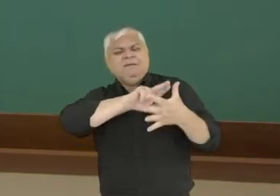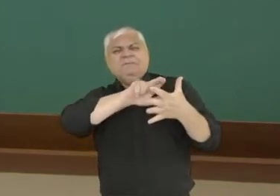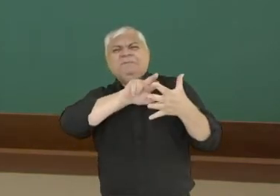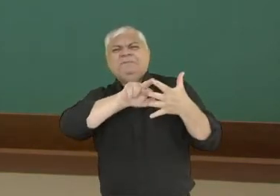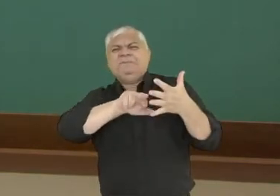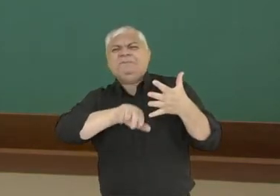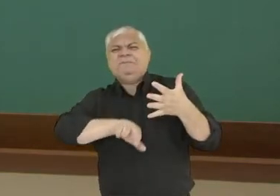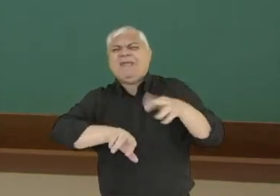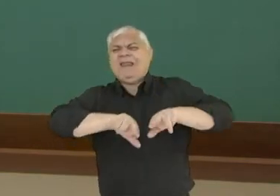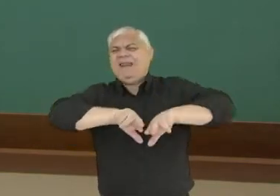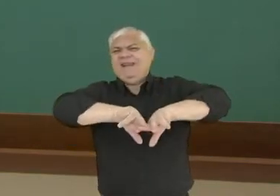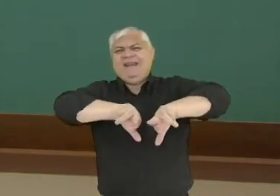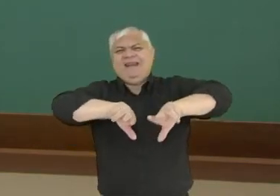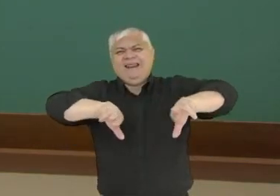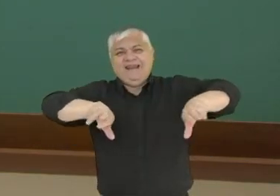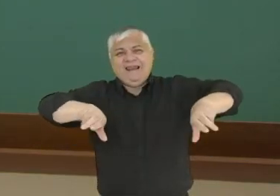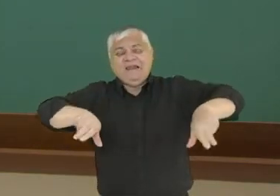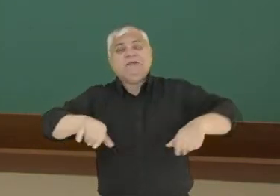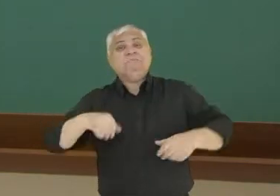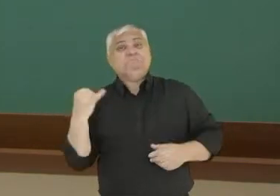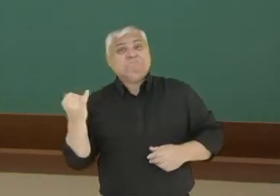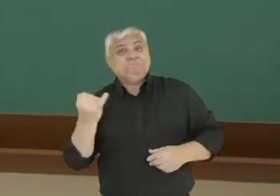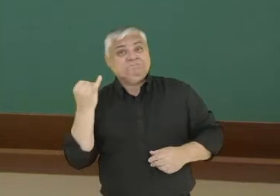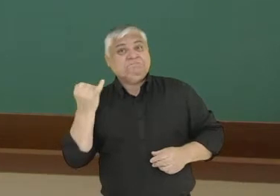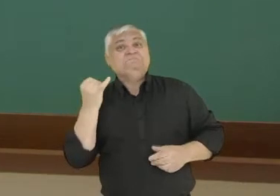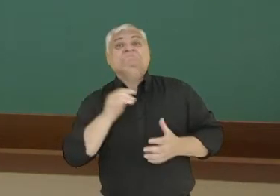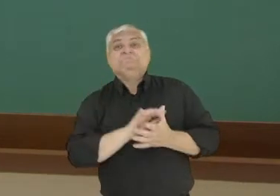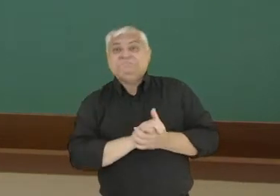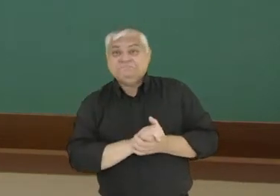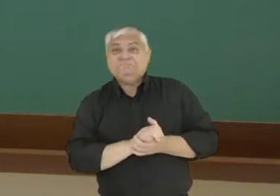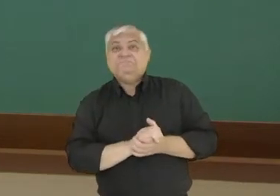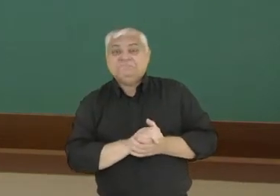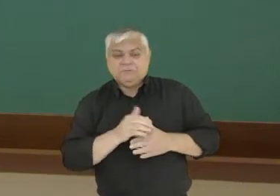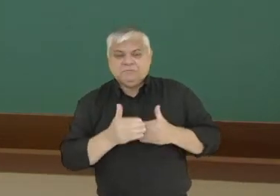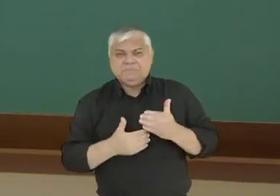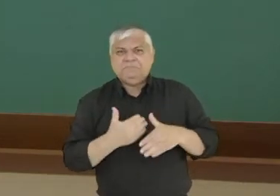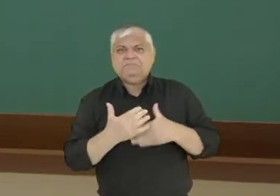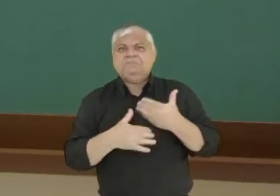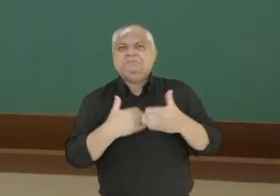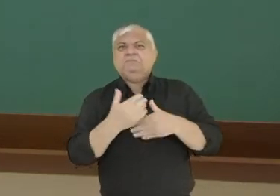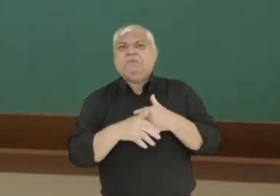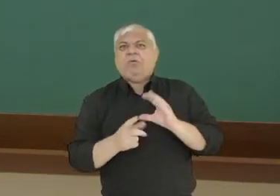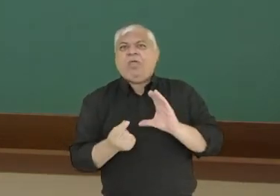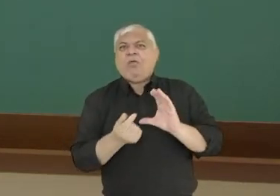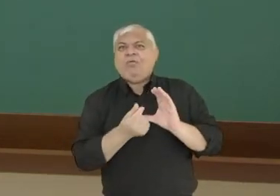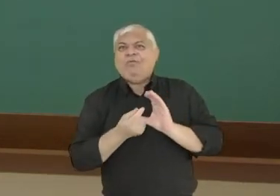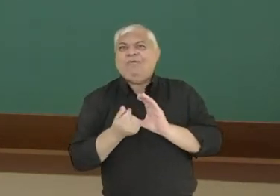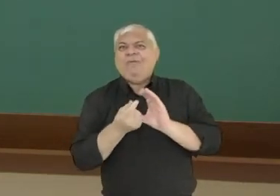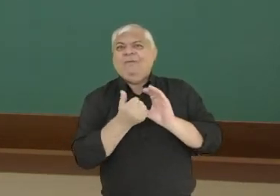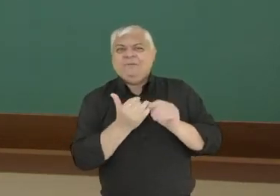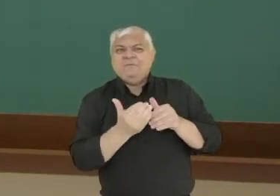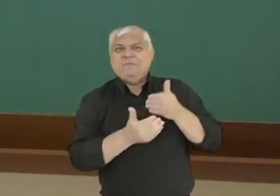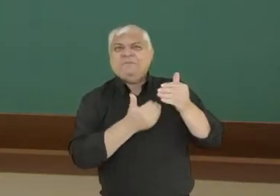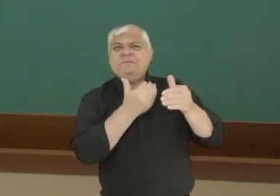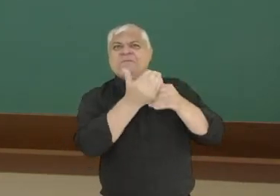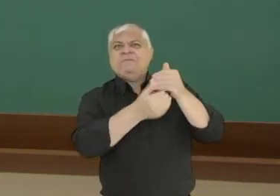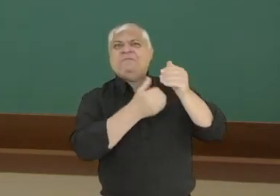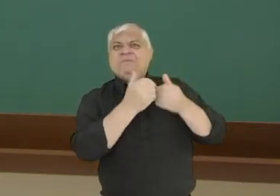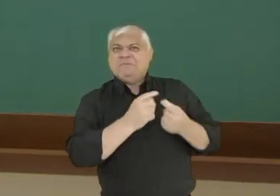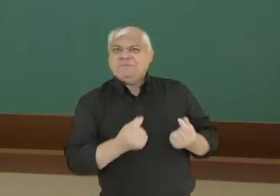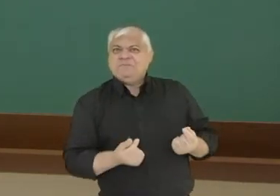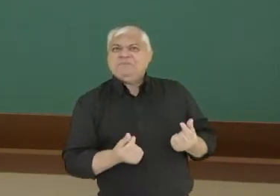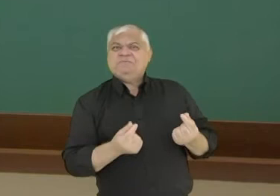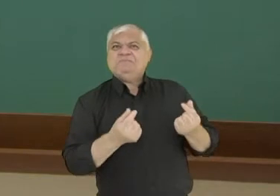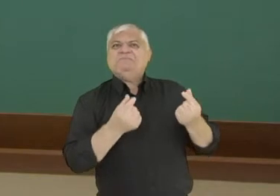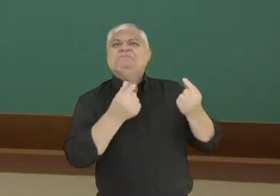produzidos e isso é importantíssimo para o desenvolvimento econômico e até mesmo para atender a